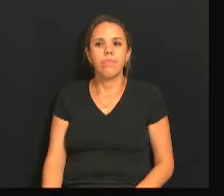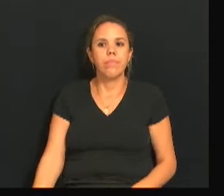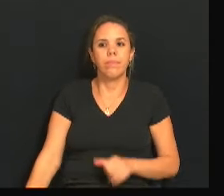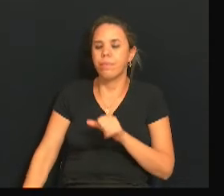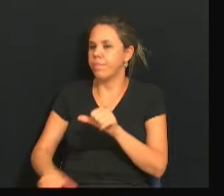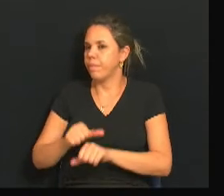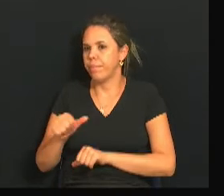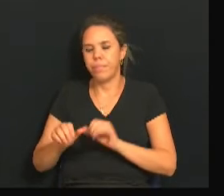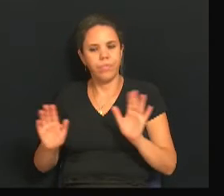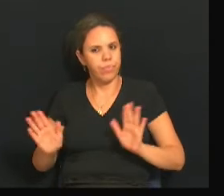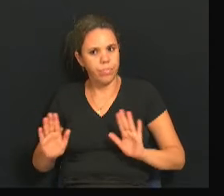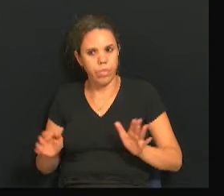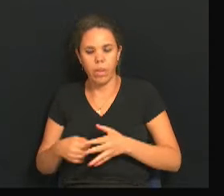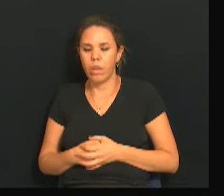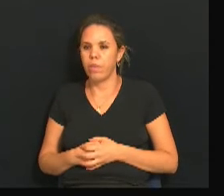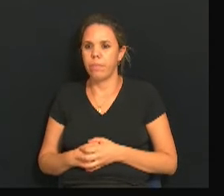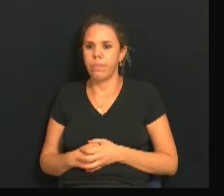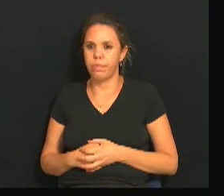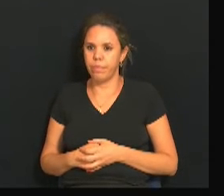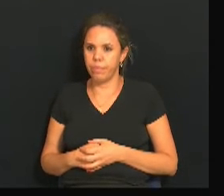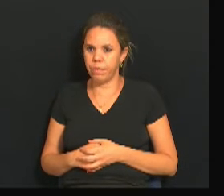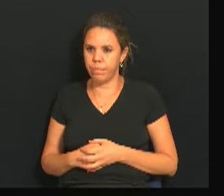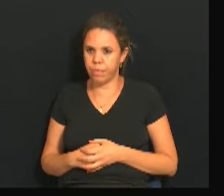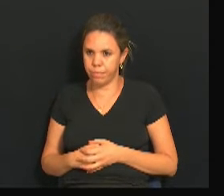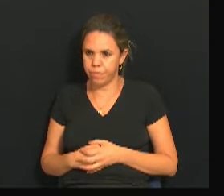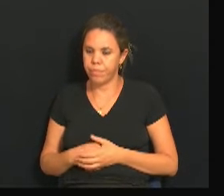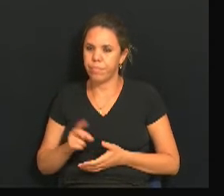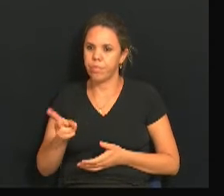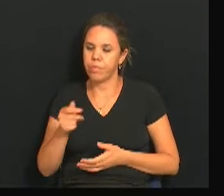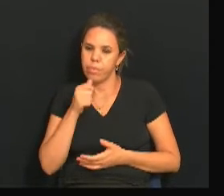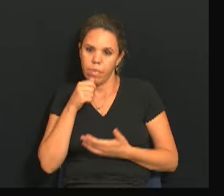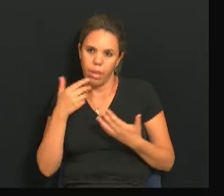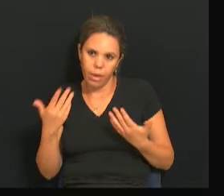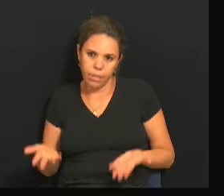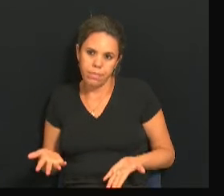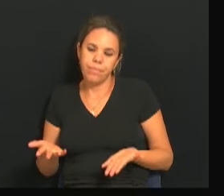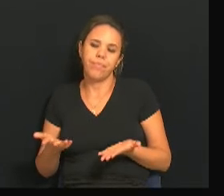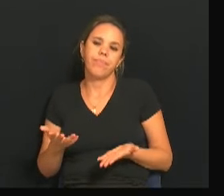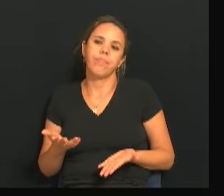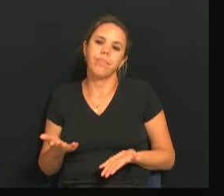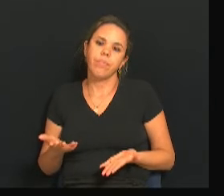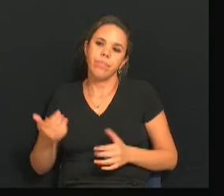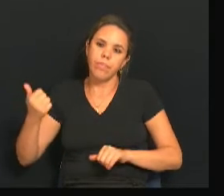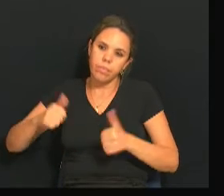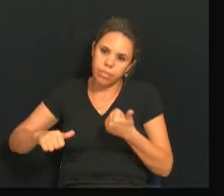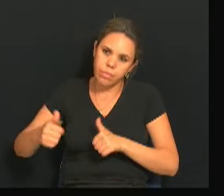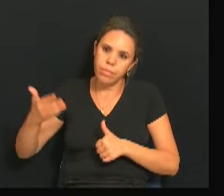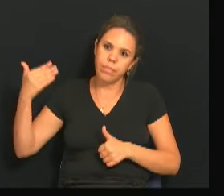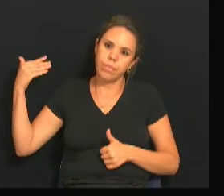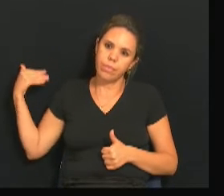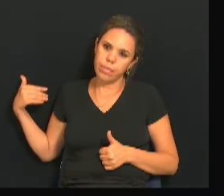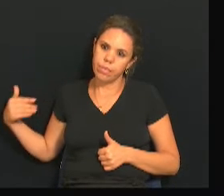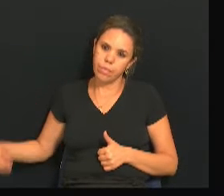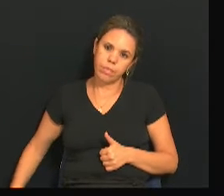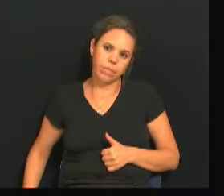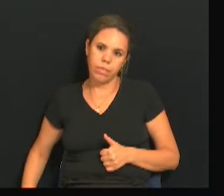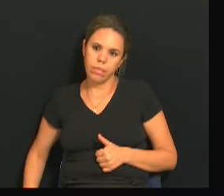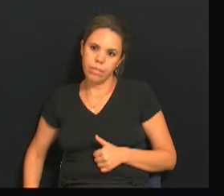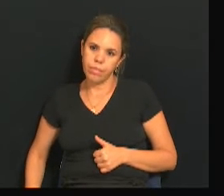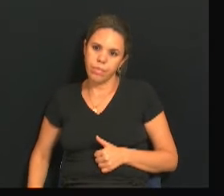muito, né? Que não tenha esse conservadorismo, mas a gente avaliou que naquelas circunstâncias